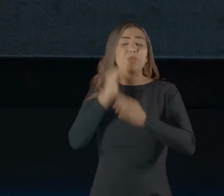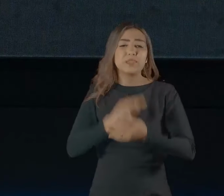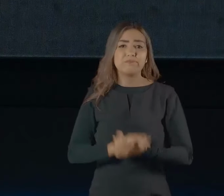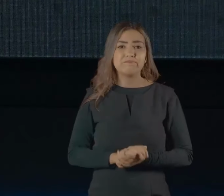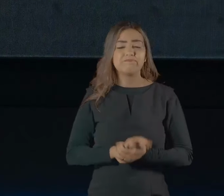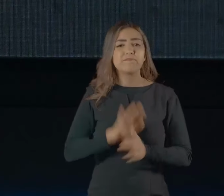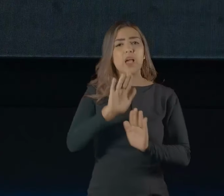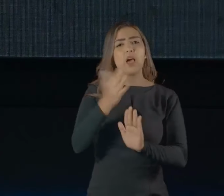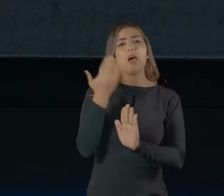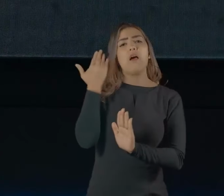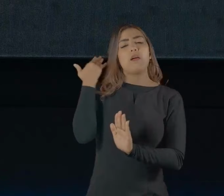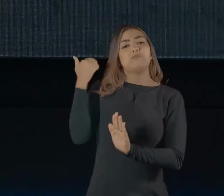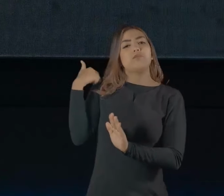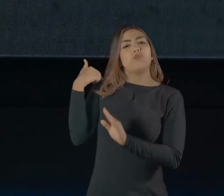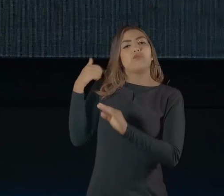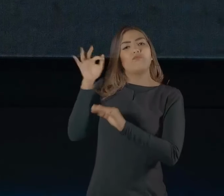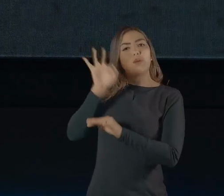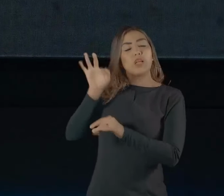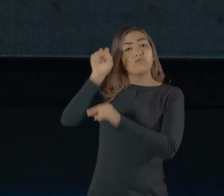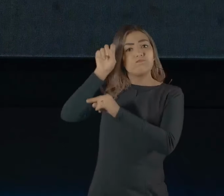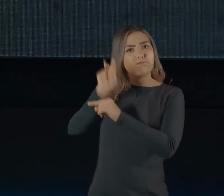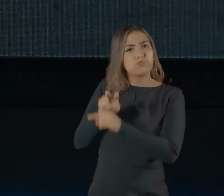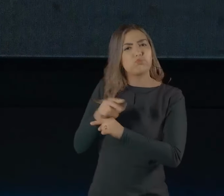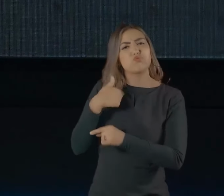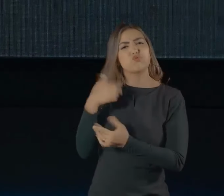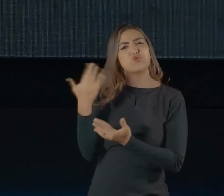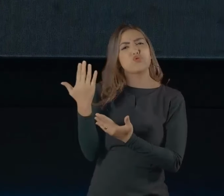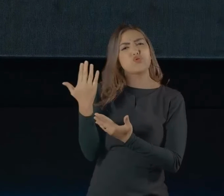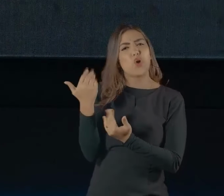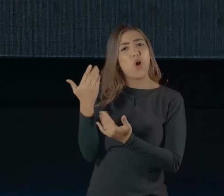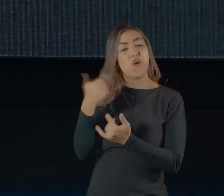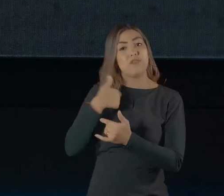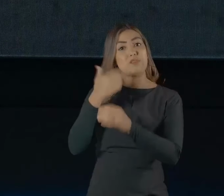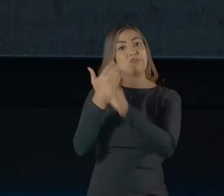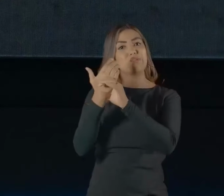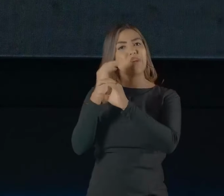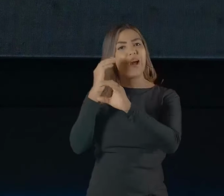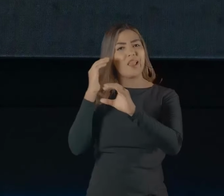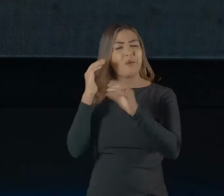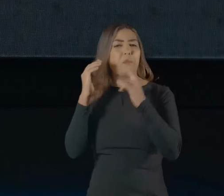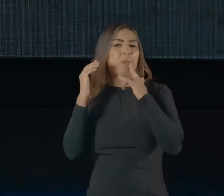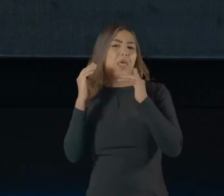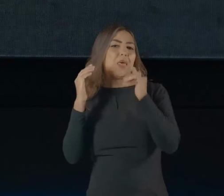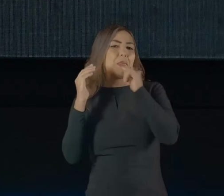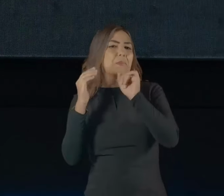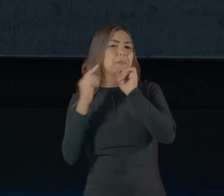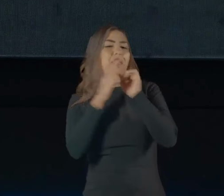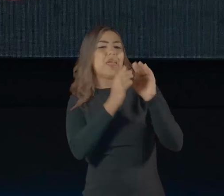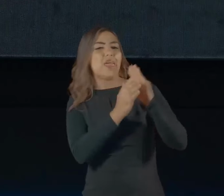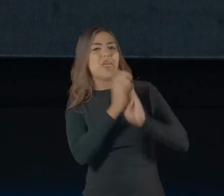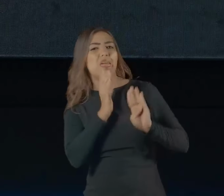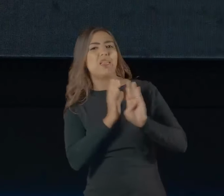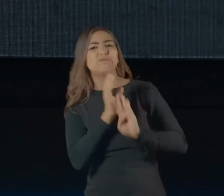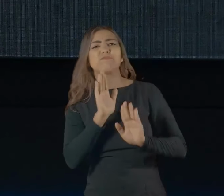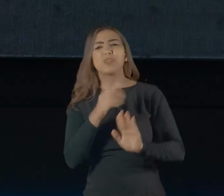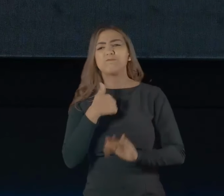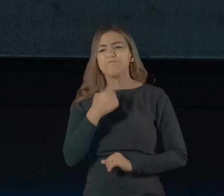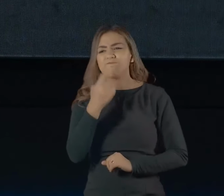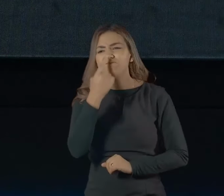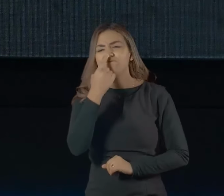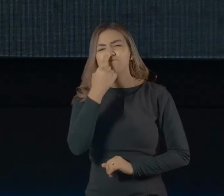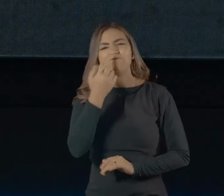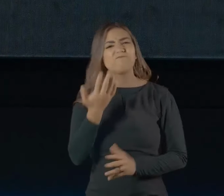faculdade muito cedo, fui fazer engenharia civil, era o que os meus pais queriam que eu fazia, mas eu não me adequava, eu não gostava,